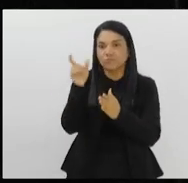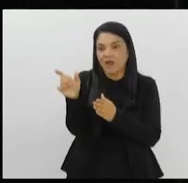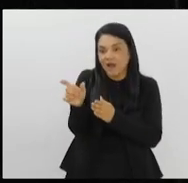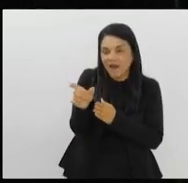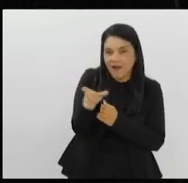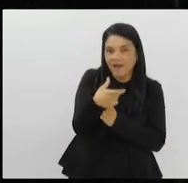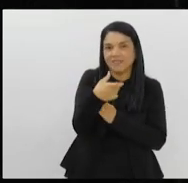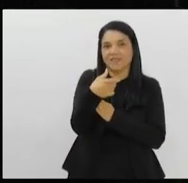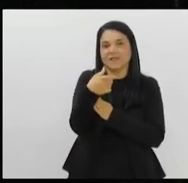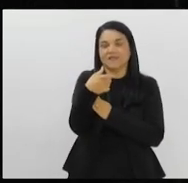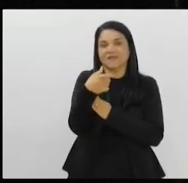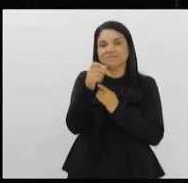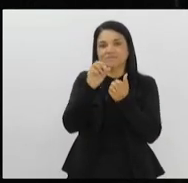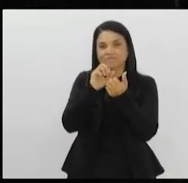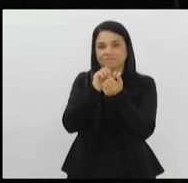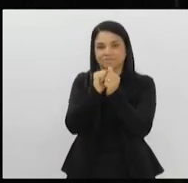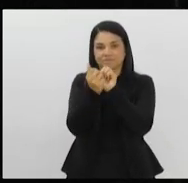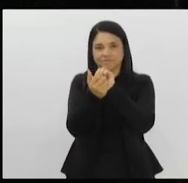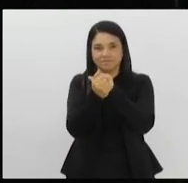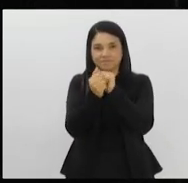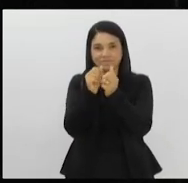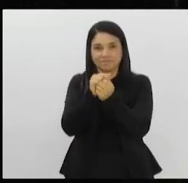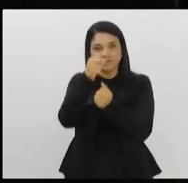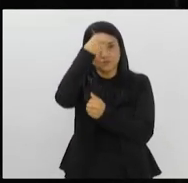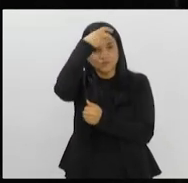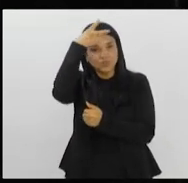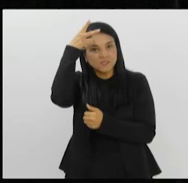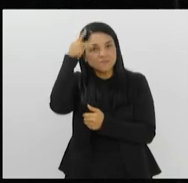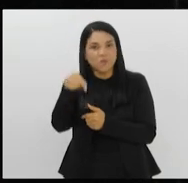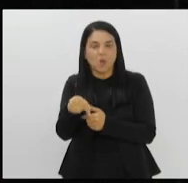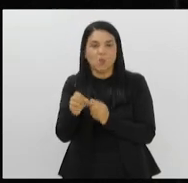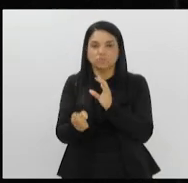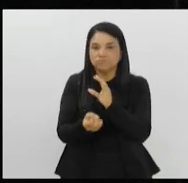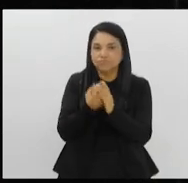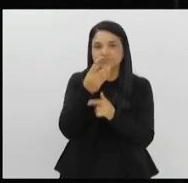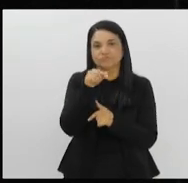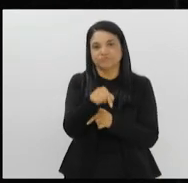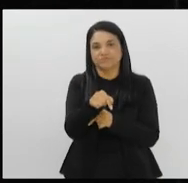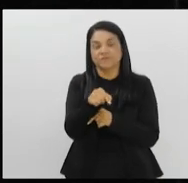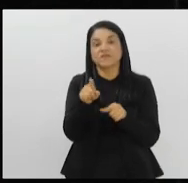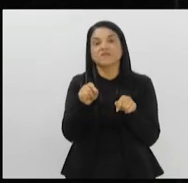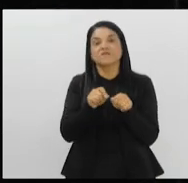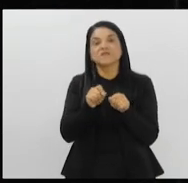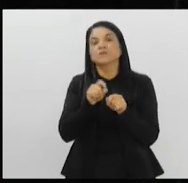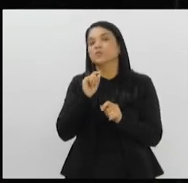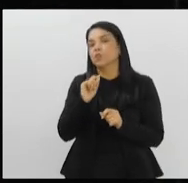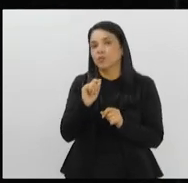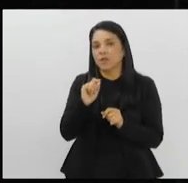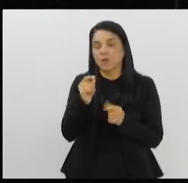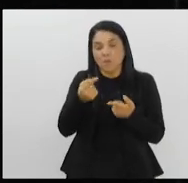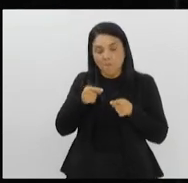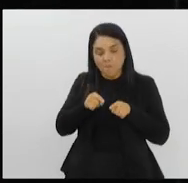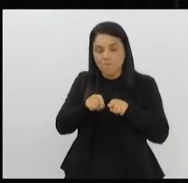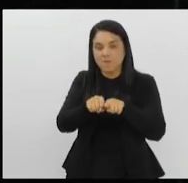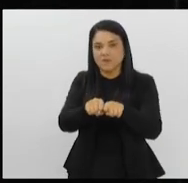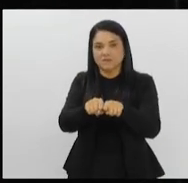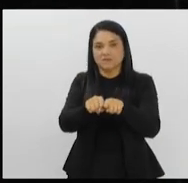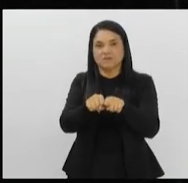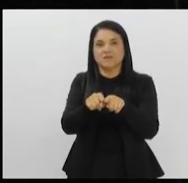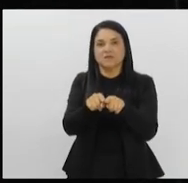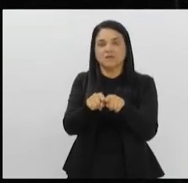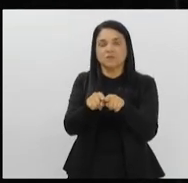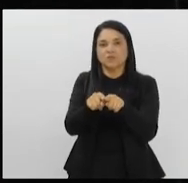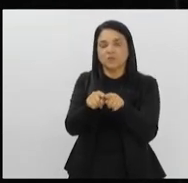artesão municipal, não é? E, com isso, fazendo também uma parceria com o